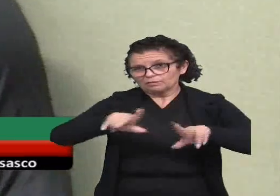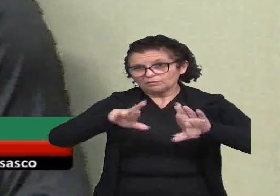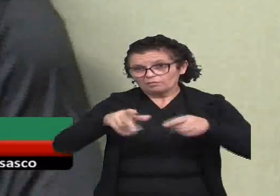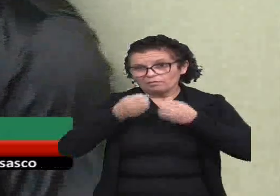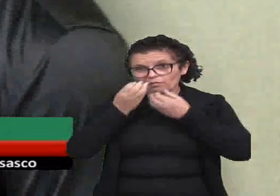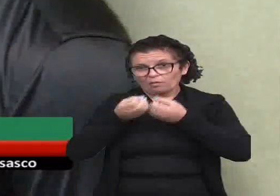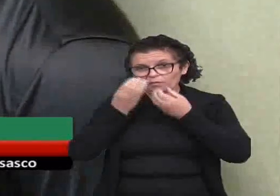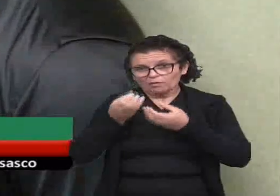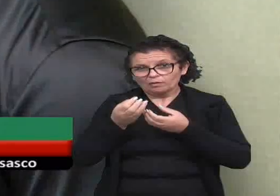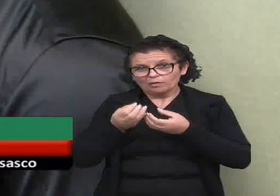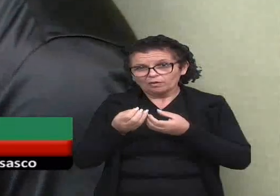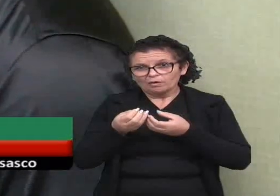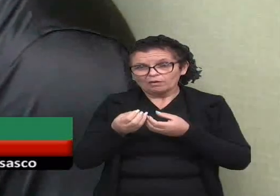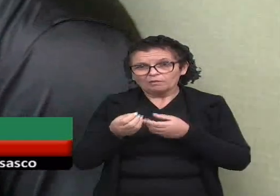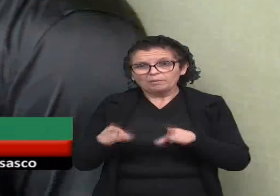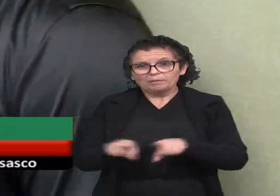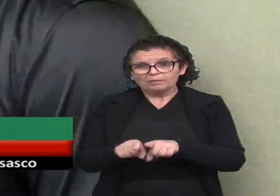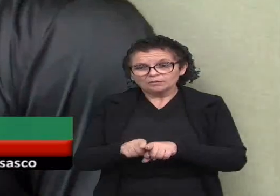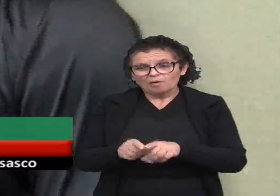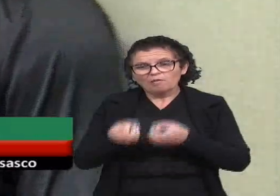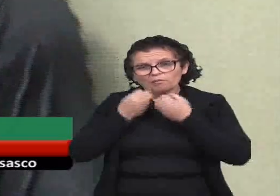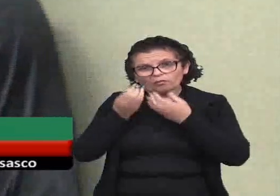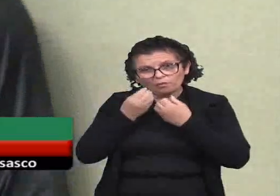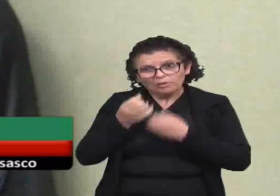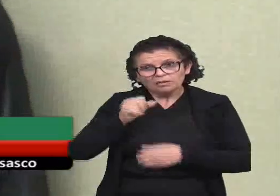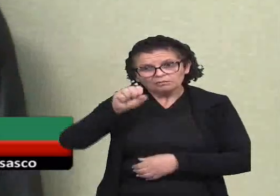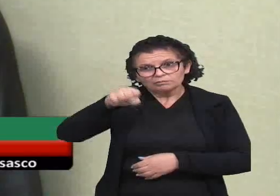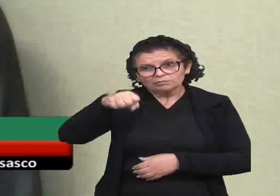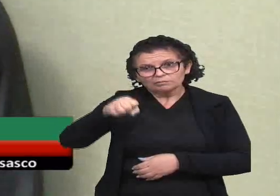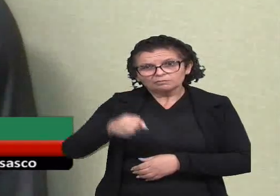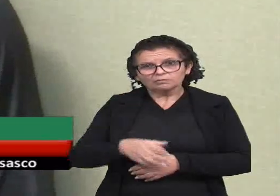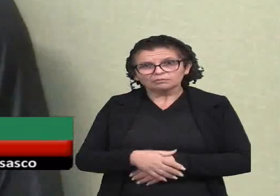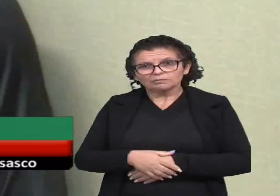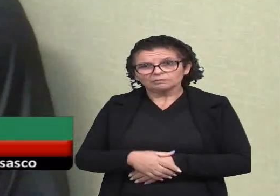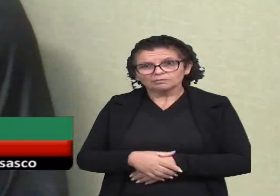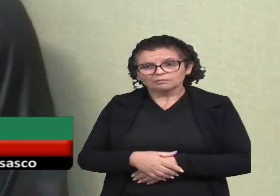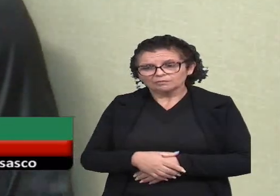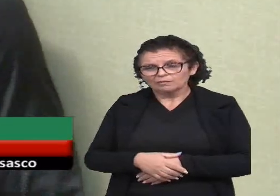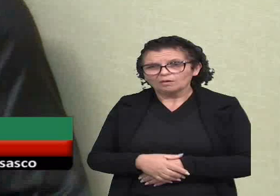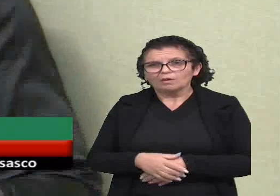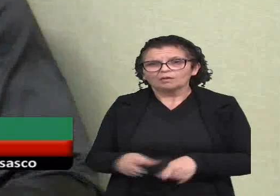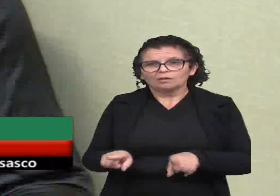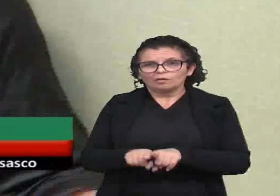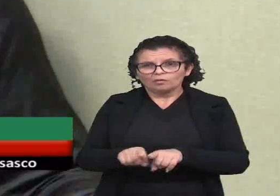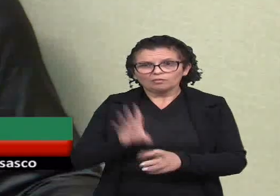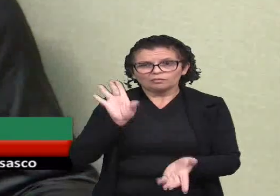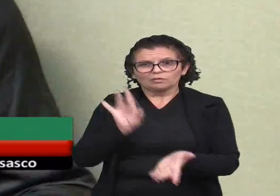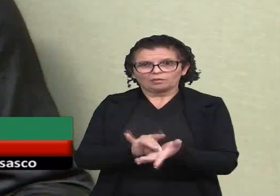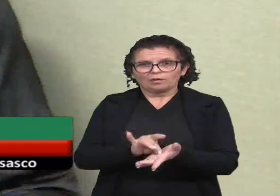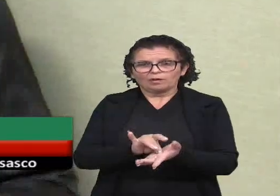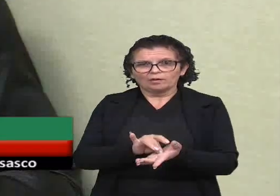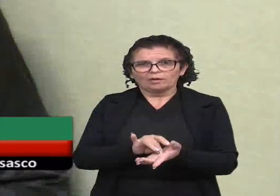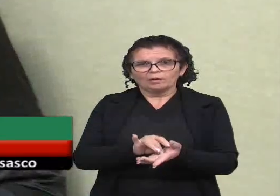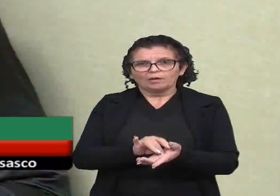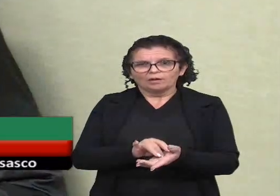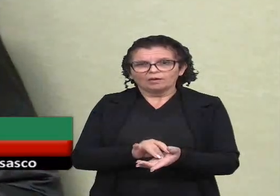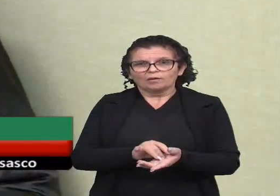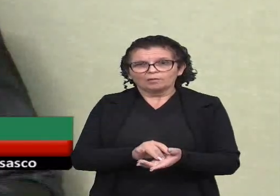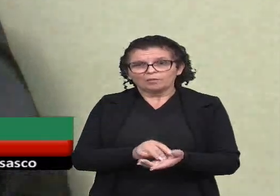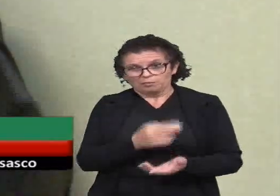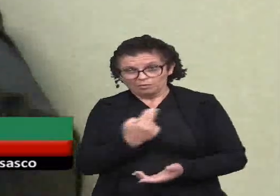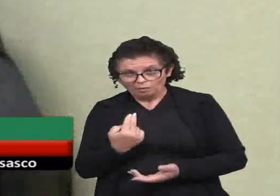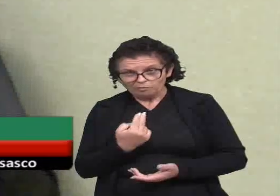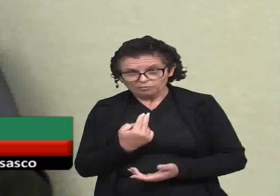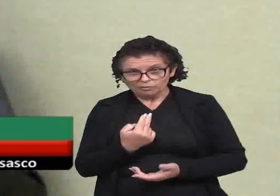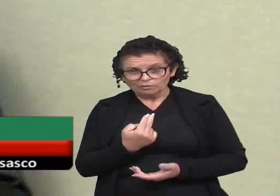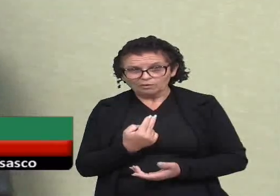informação, ora, esse foi o momento para ter informação. Já foi falado, Emerson, já foi falado, está muito repetitivo. Mas eu preciso falar porque eu fui citado.